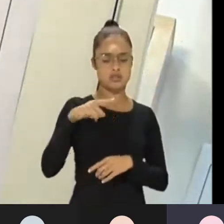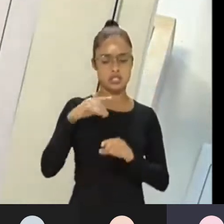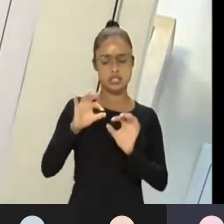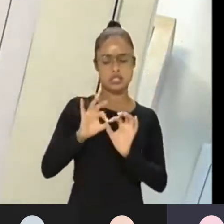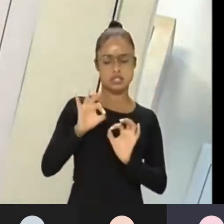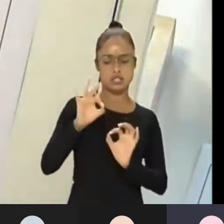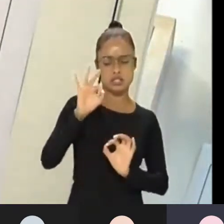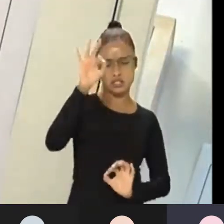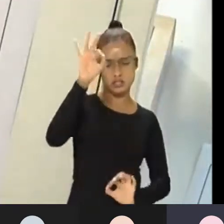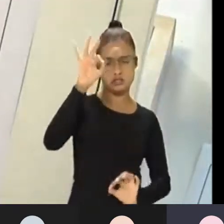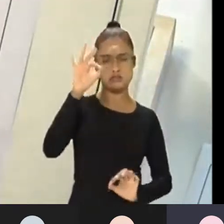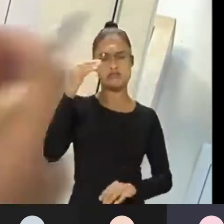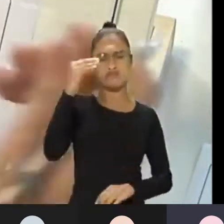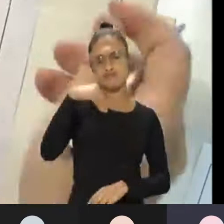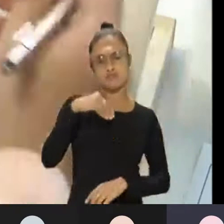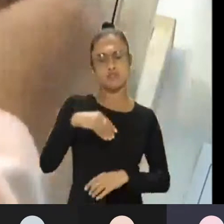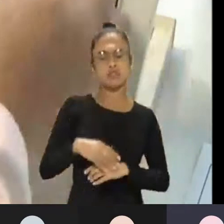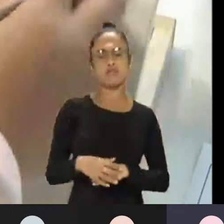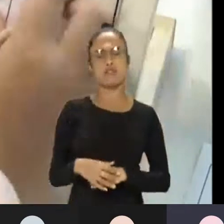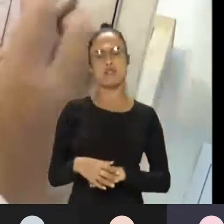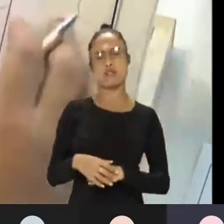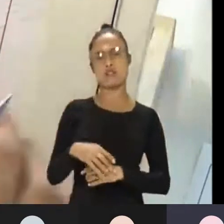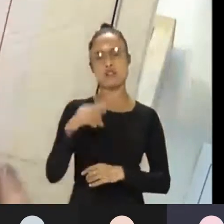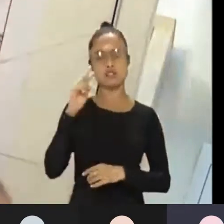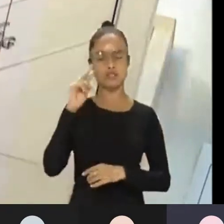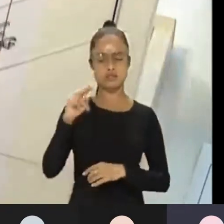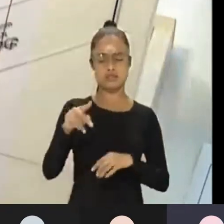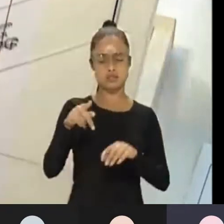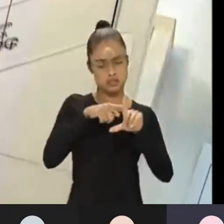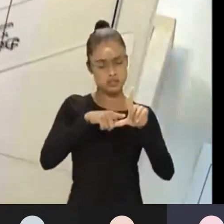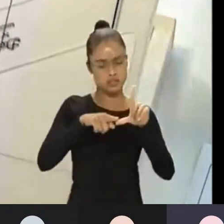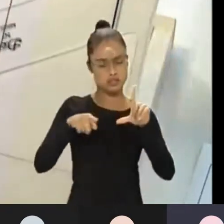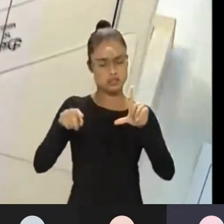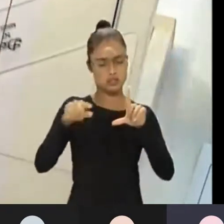Linha fraca. Aí eu pego no 30 graus